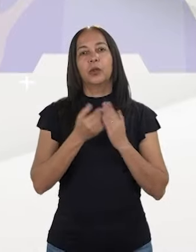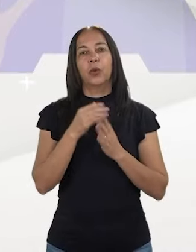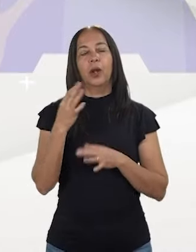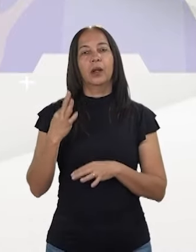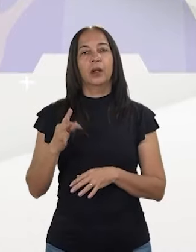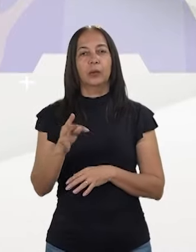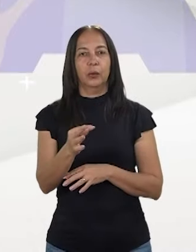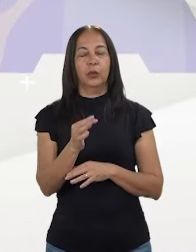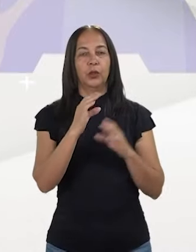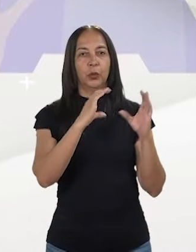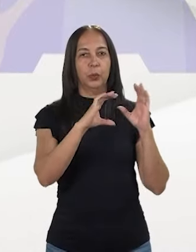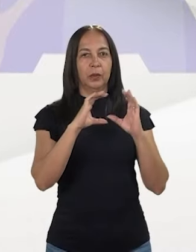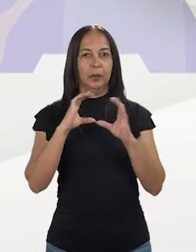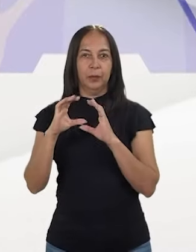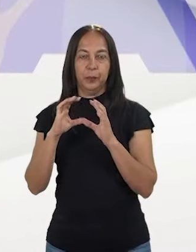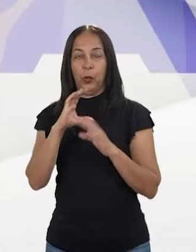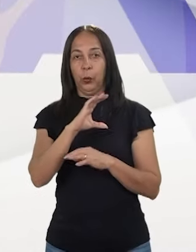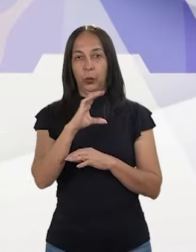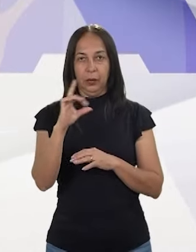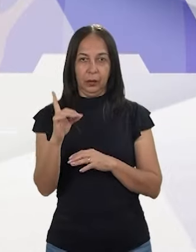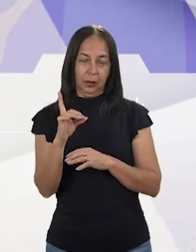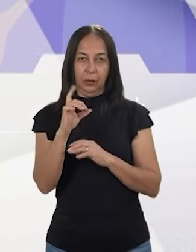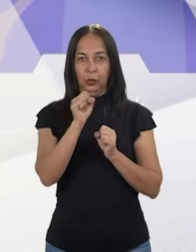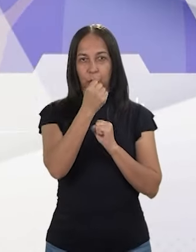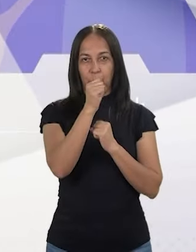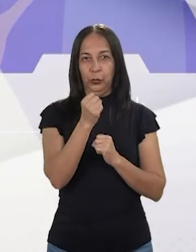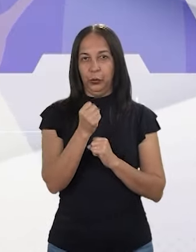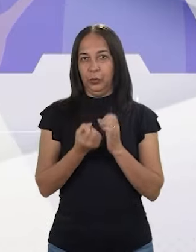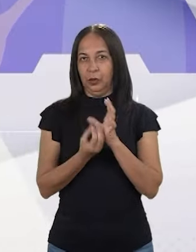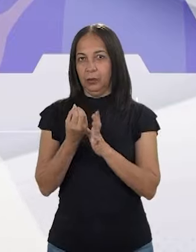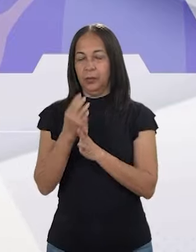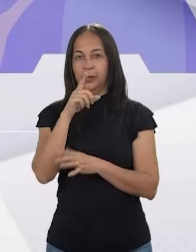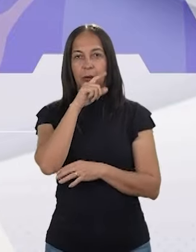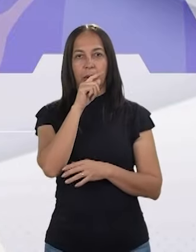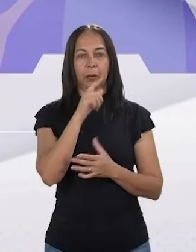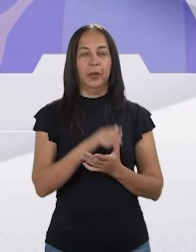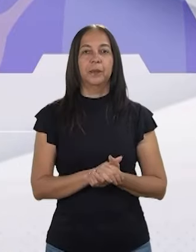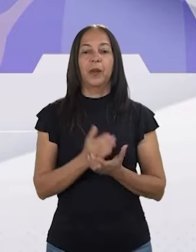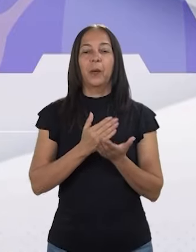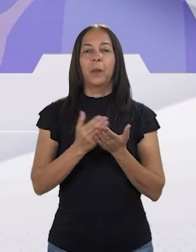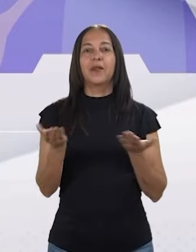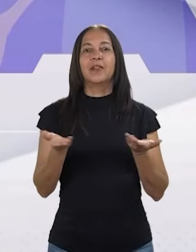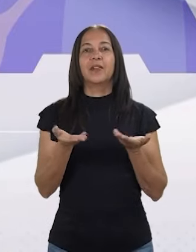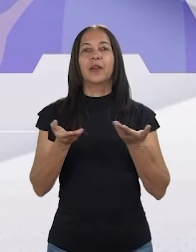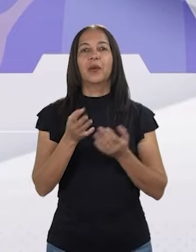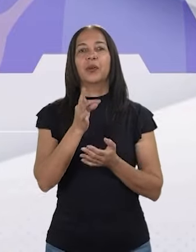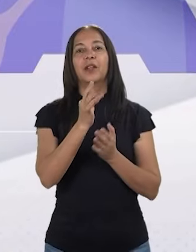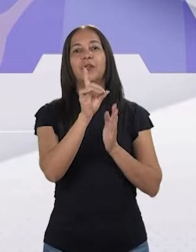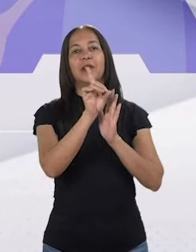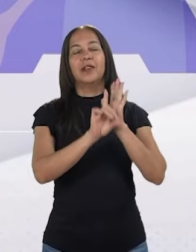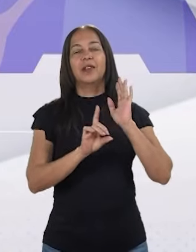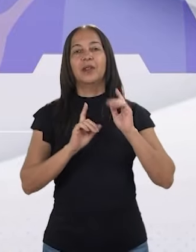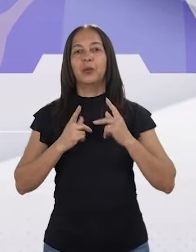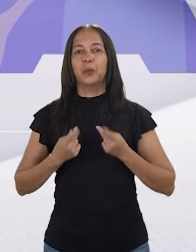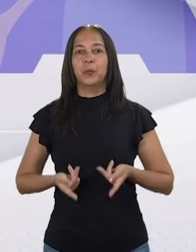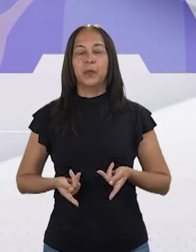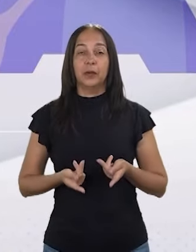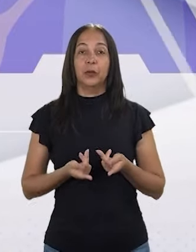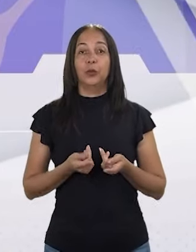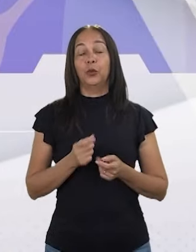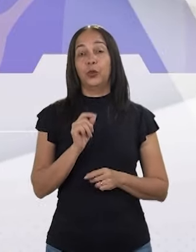Tecnologia e comunicação e coordenador do mestrado em indústrias criativas da Universidade Católica de Pernambuco começa agora o programa